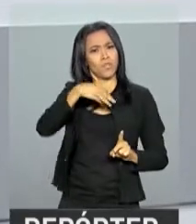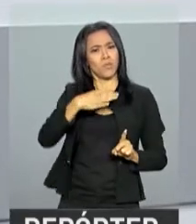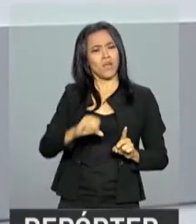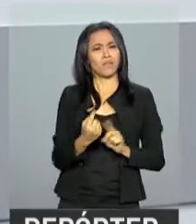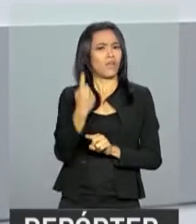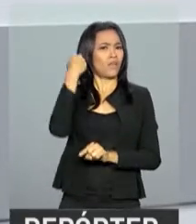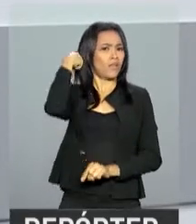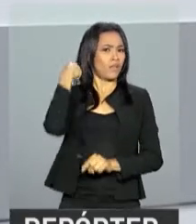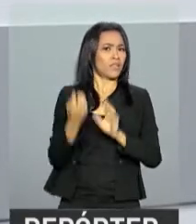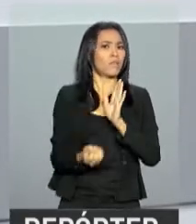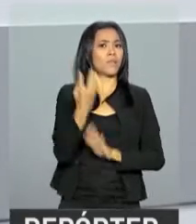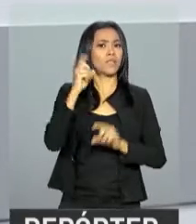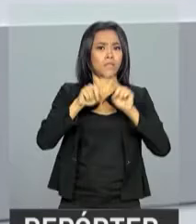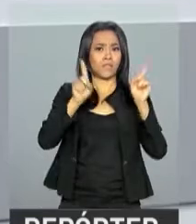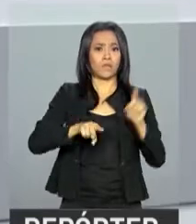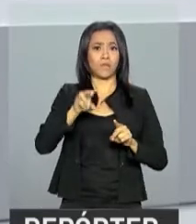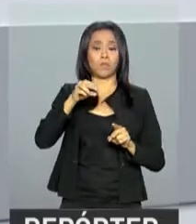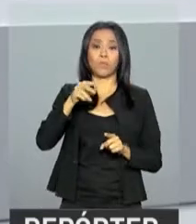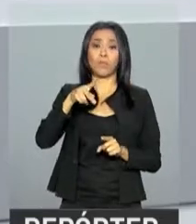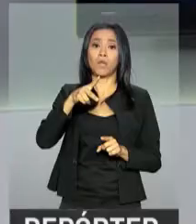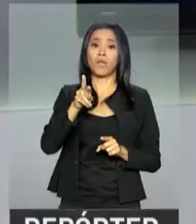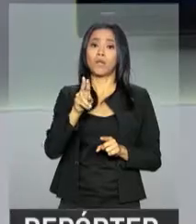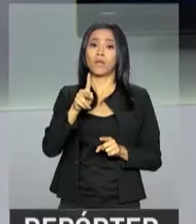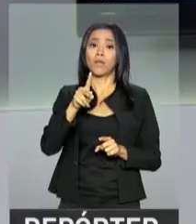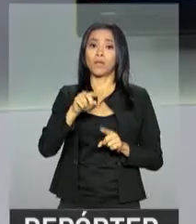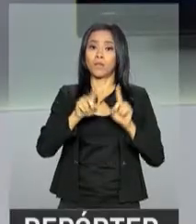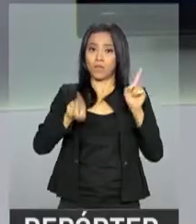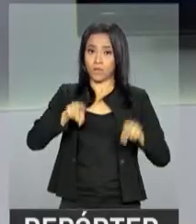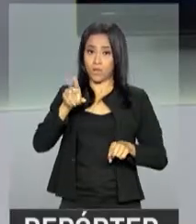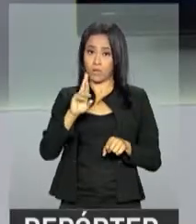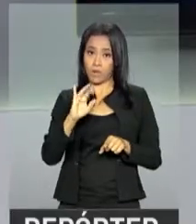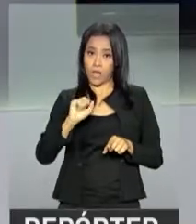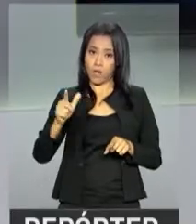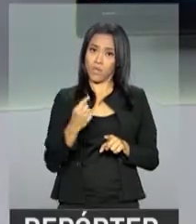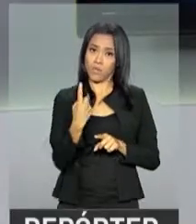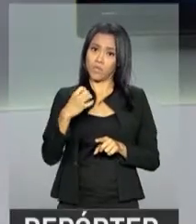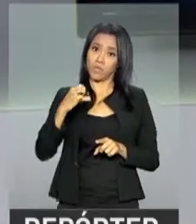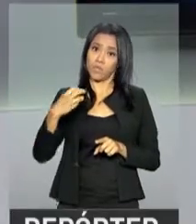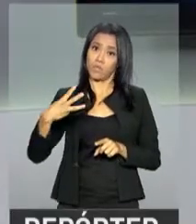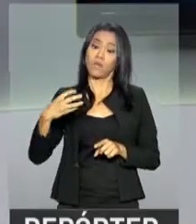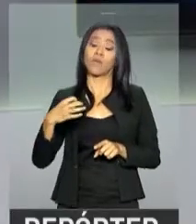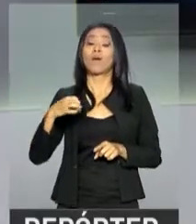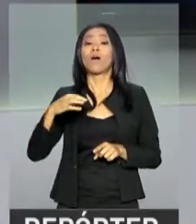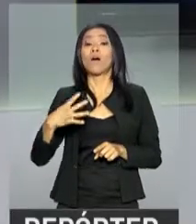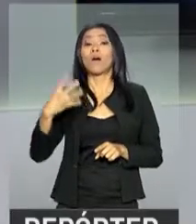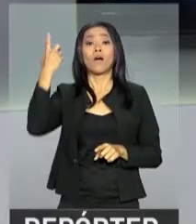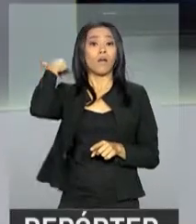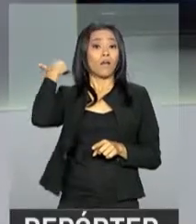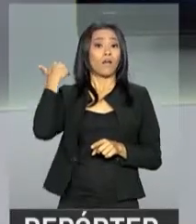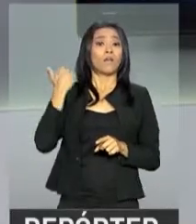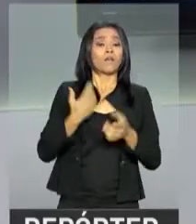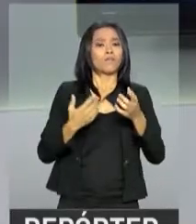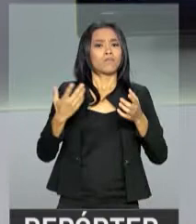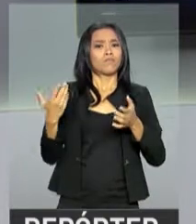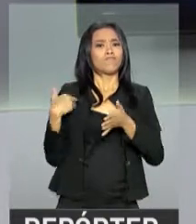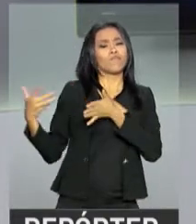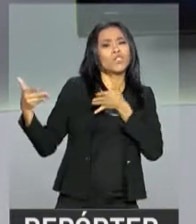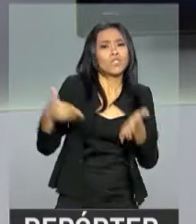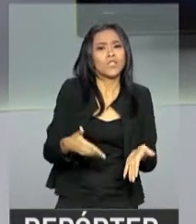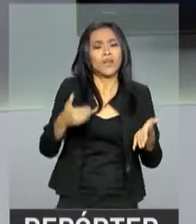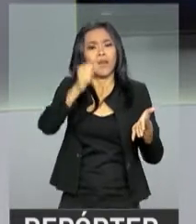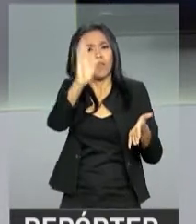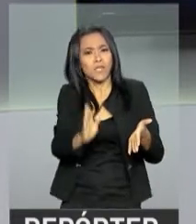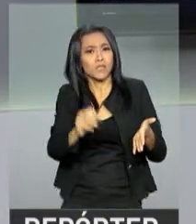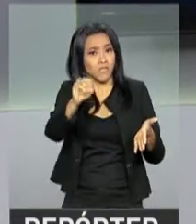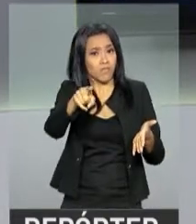do plano real em 1994 uma forma de ajudar os refugiados que estão chegando ao brasil se você